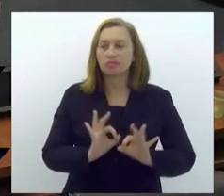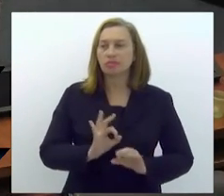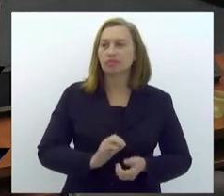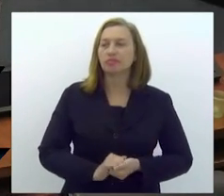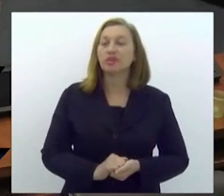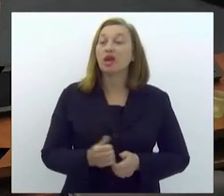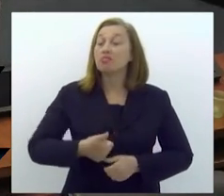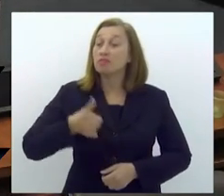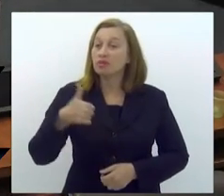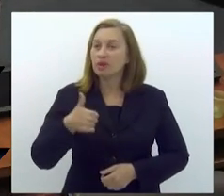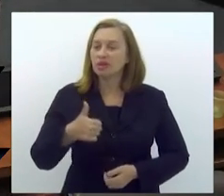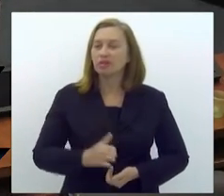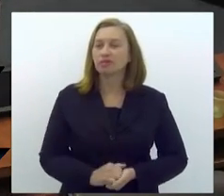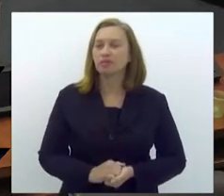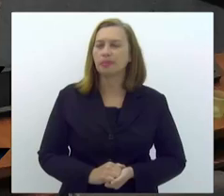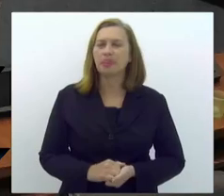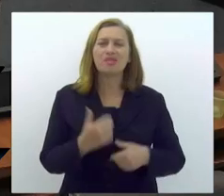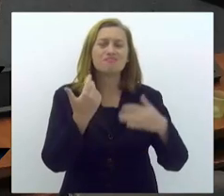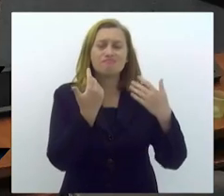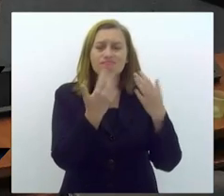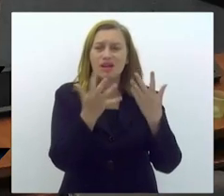primeiramente saudar